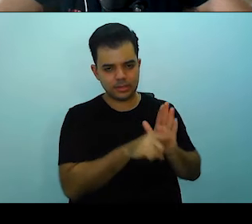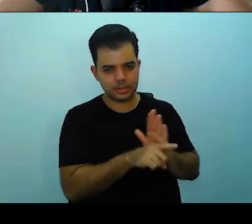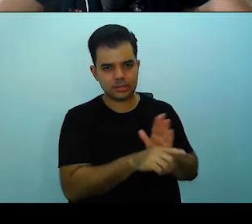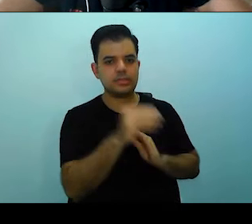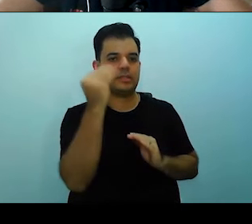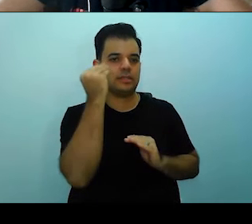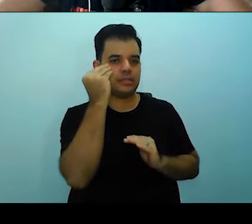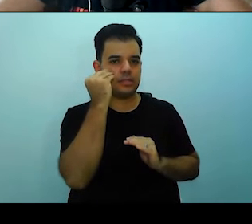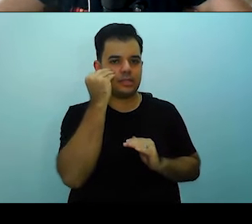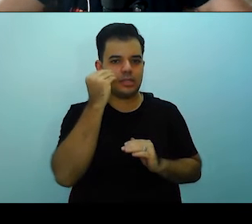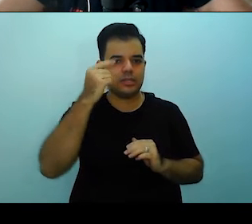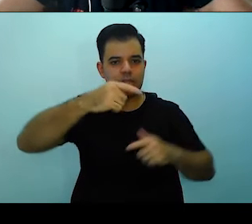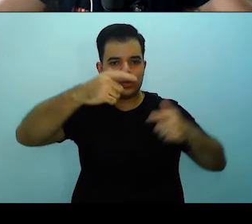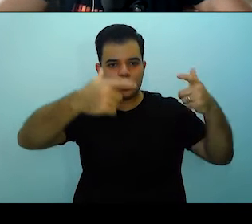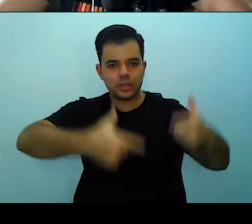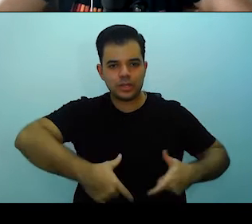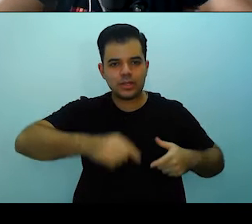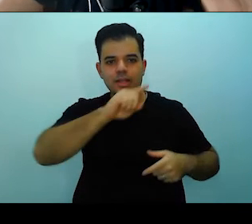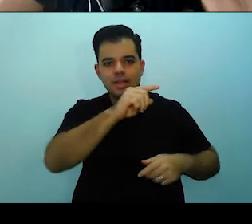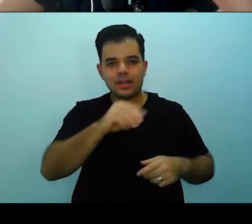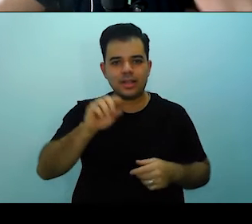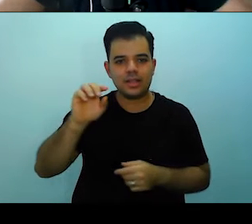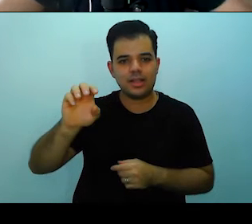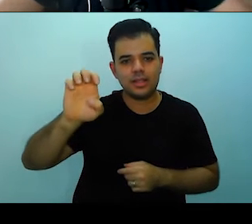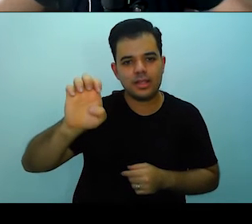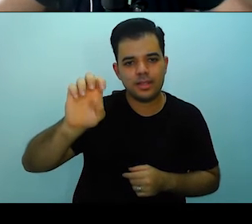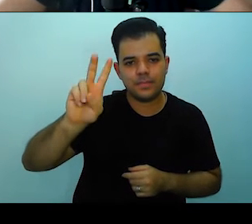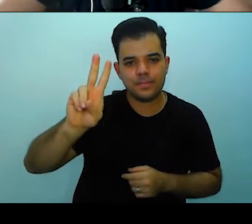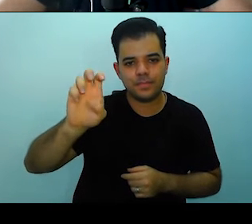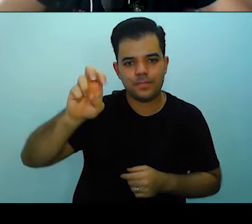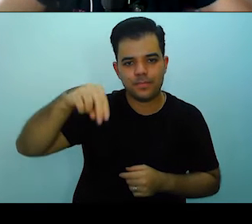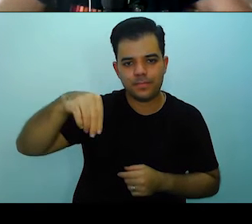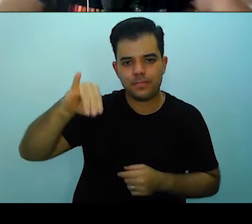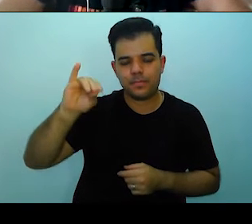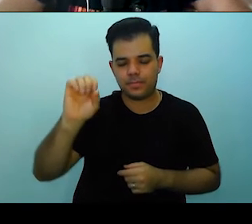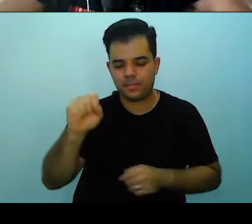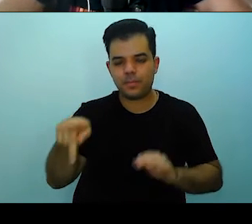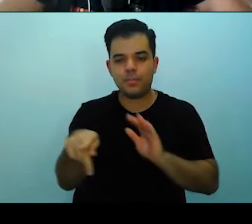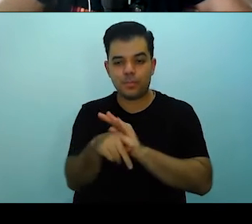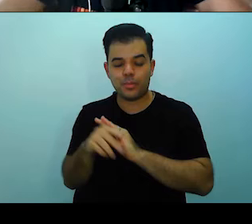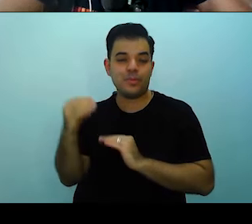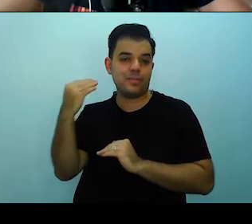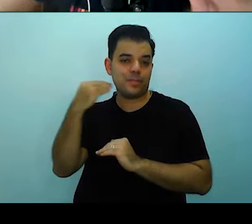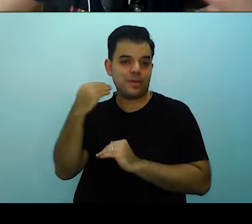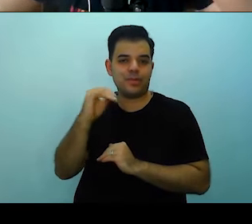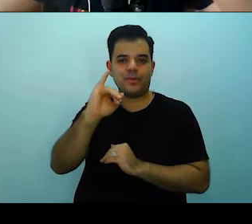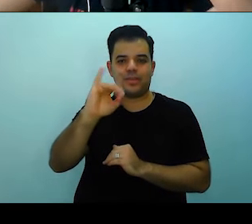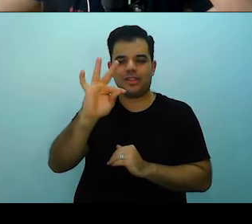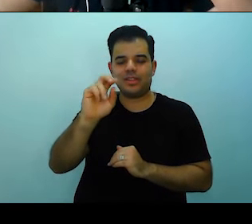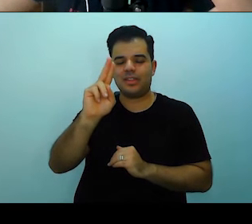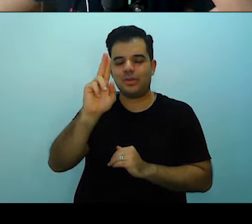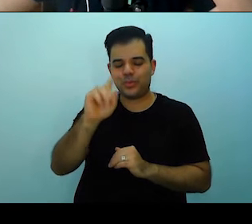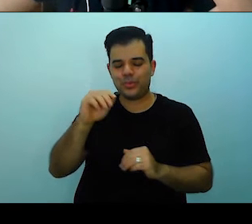na Everest, prestando serviços para o crédito imobiliário do Itaú Unibanco. E aqui eu pontuei